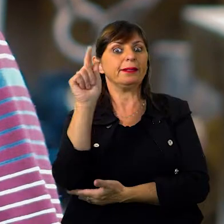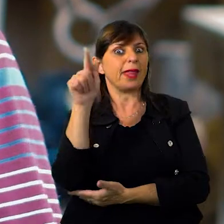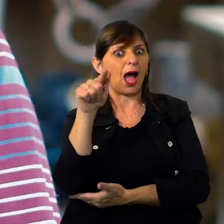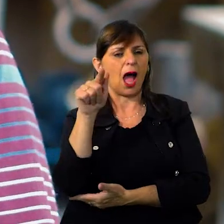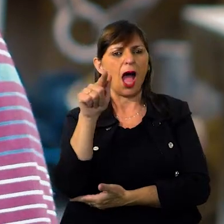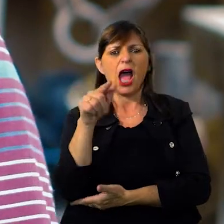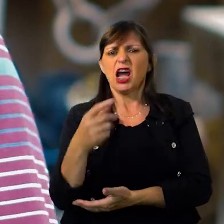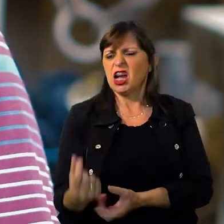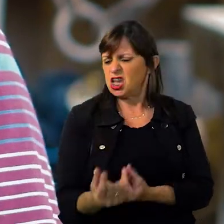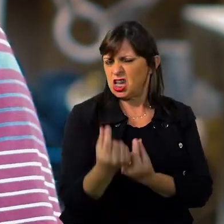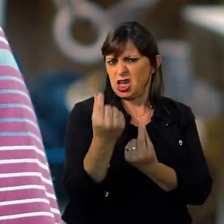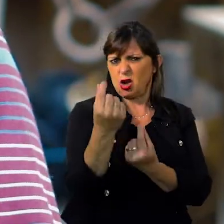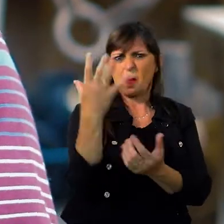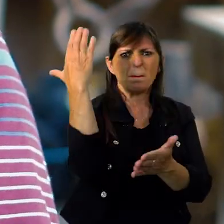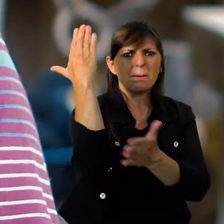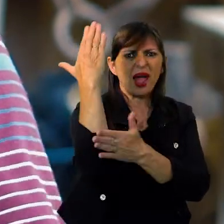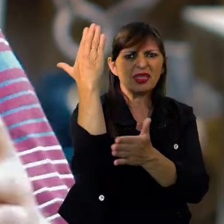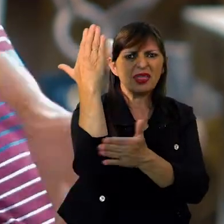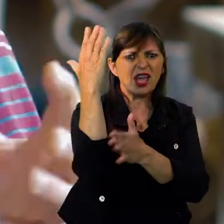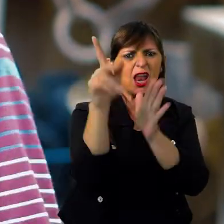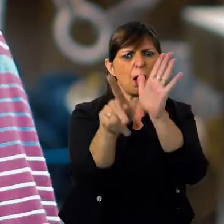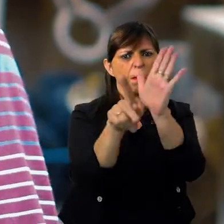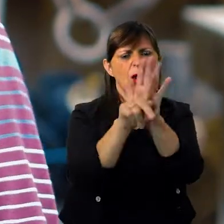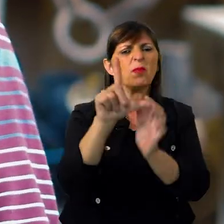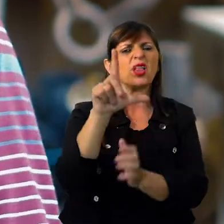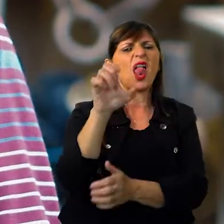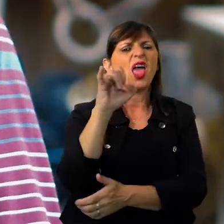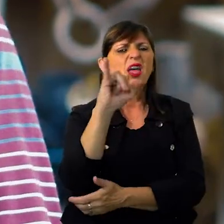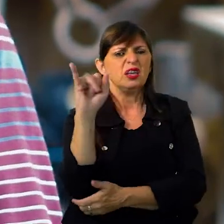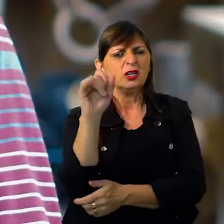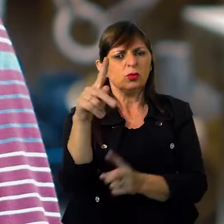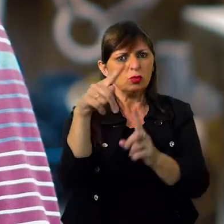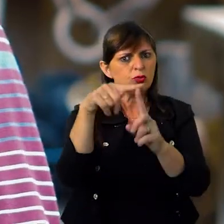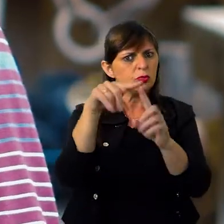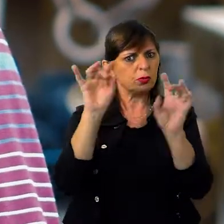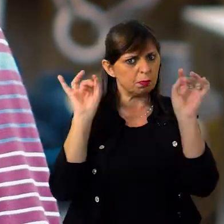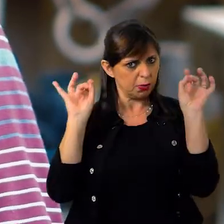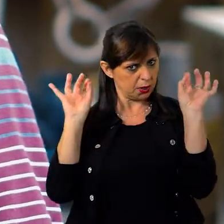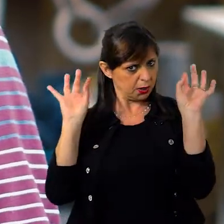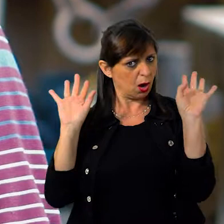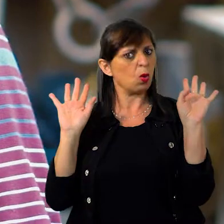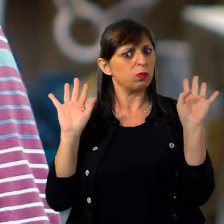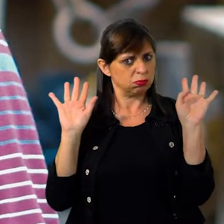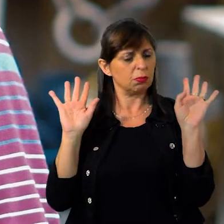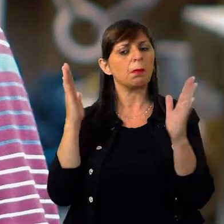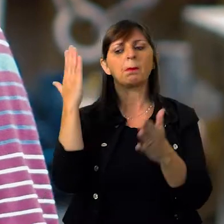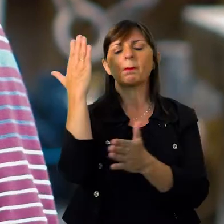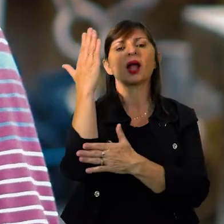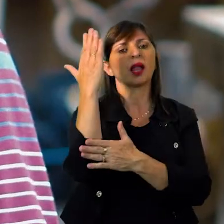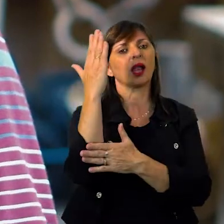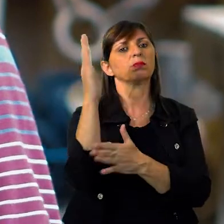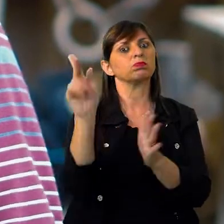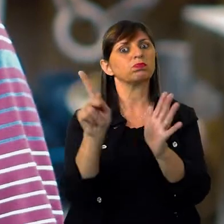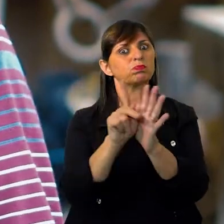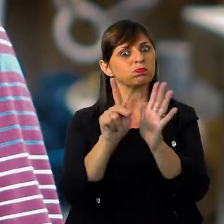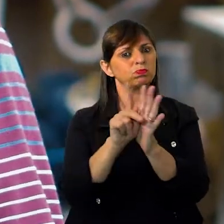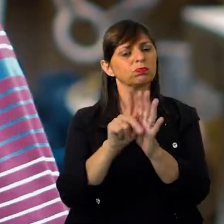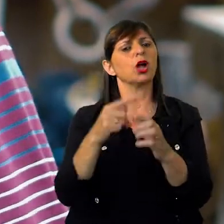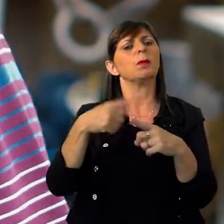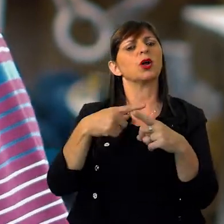pelo meu bisavô era Tom então que tipo de valsa que a gente fazia aqui tá era rico em madeira de lei Cedro Ó